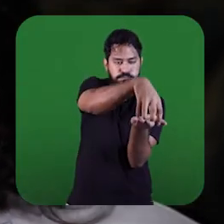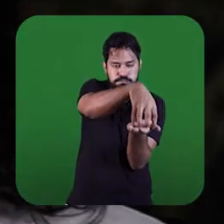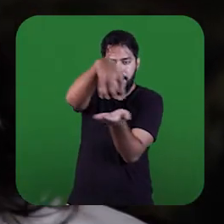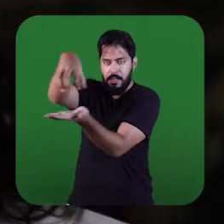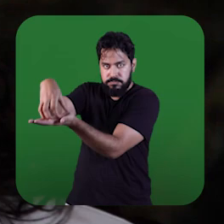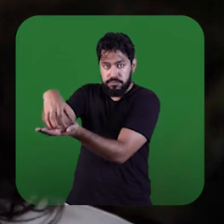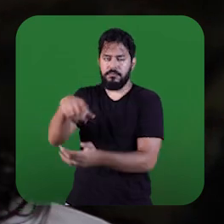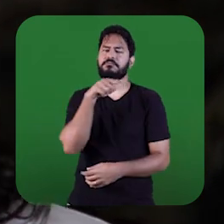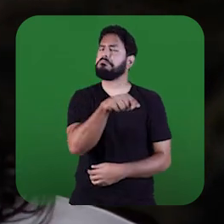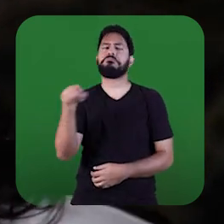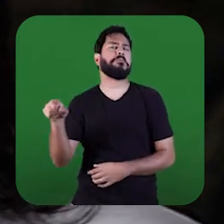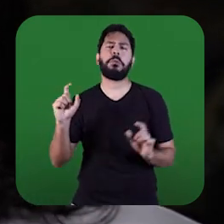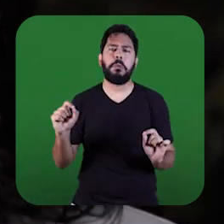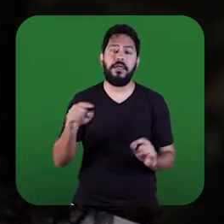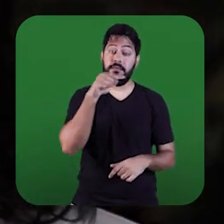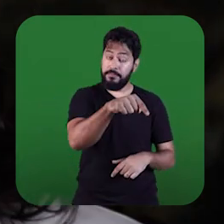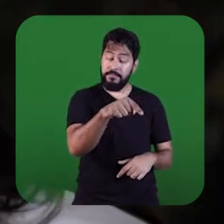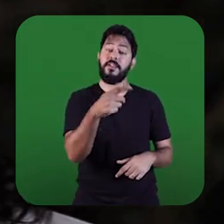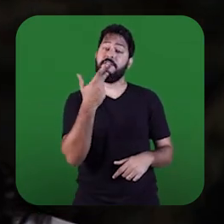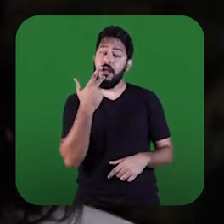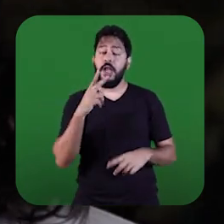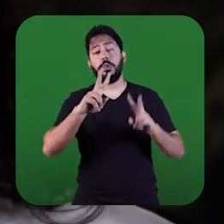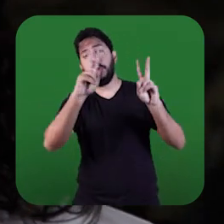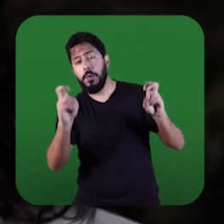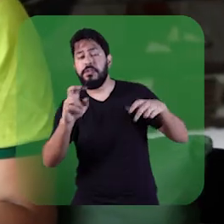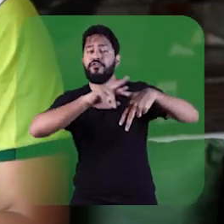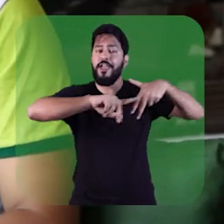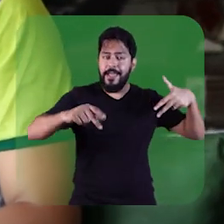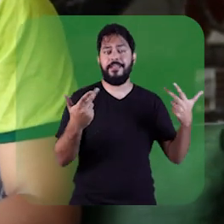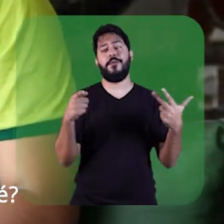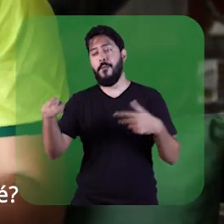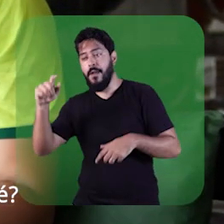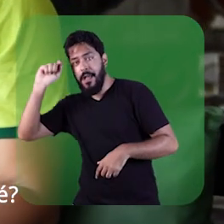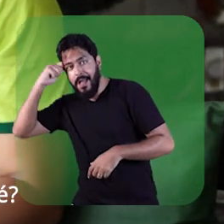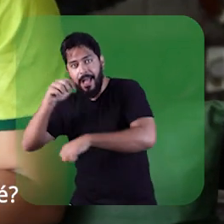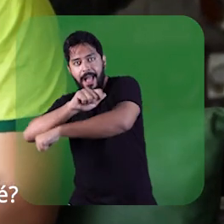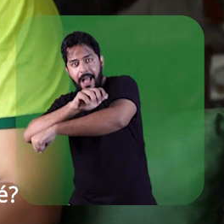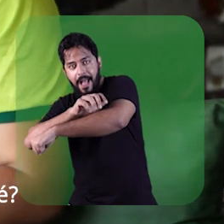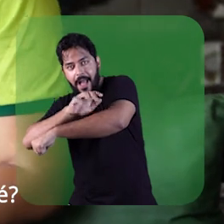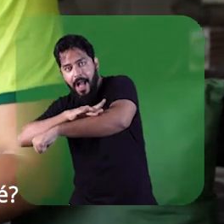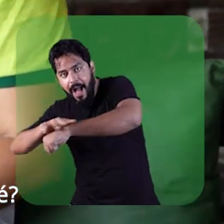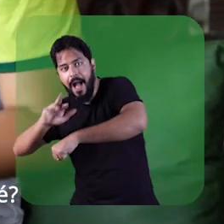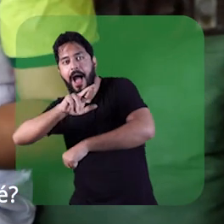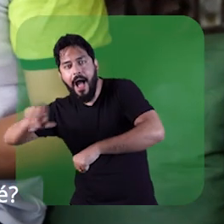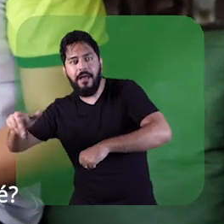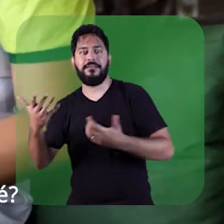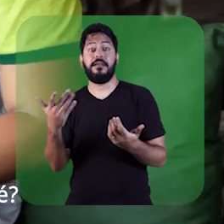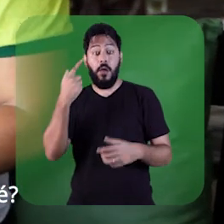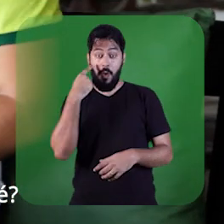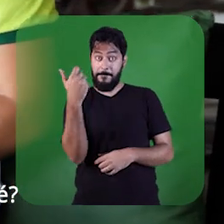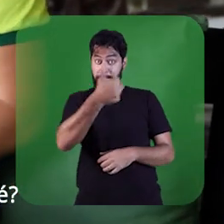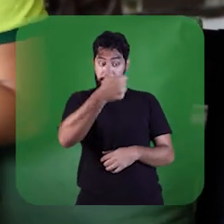que tratavam especificamente de gênero, de raça, de diversidade, né? Então, um deles é o NEGED, que é o primeiro